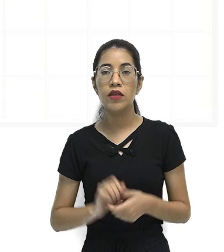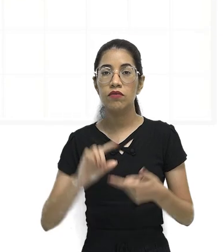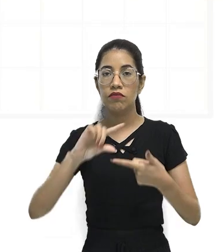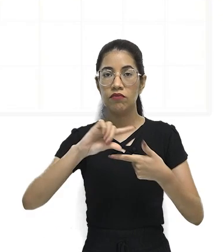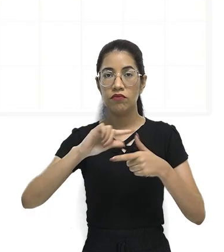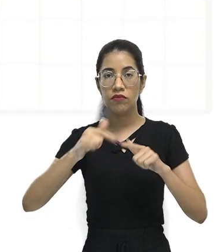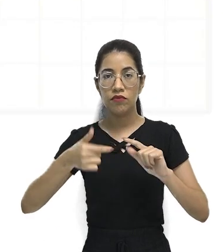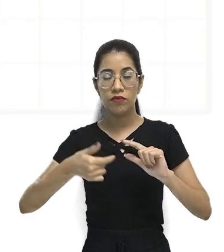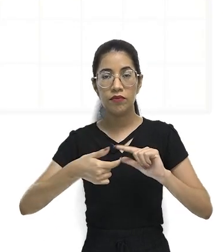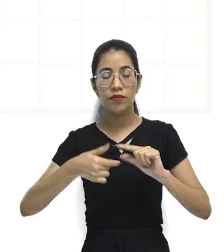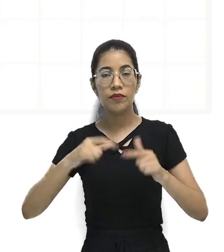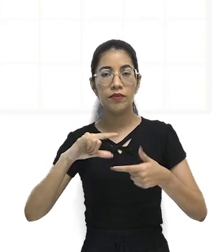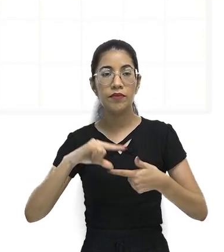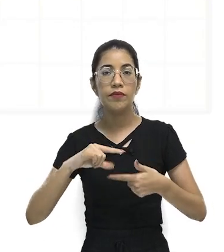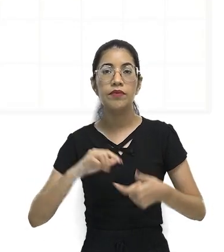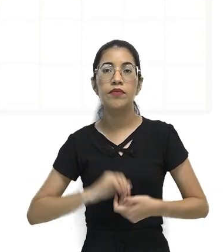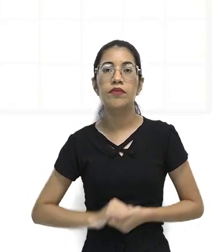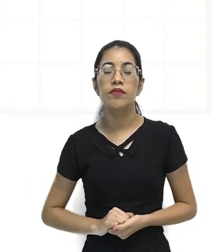geometria.